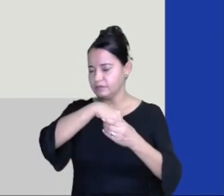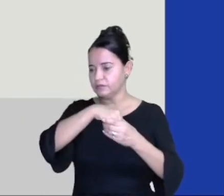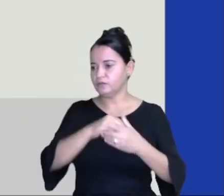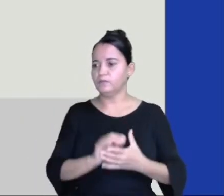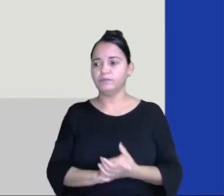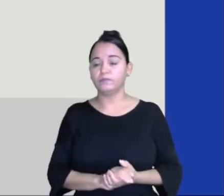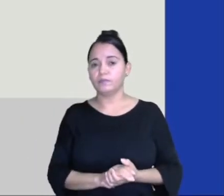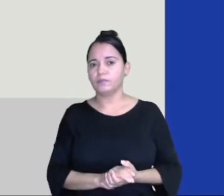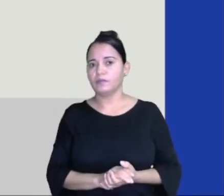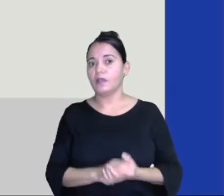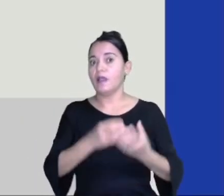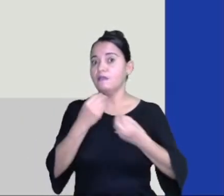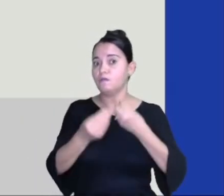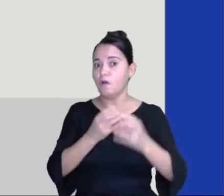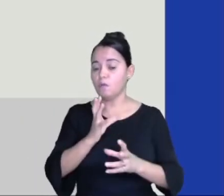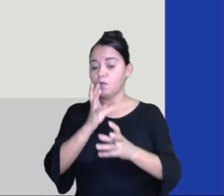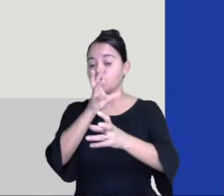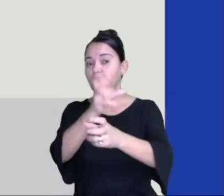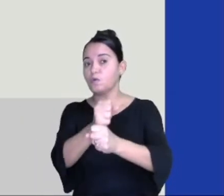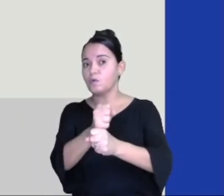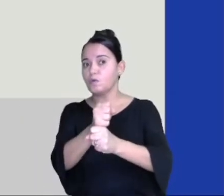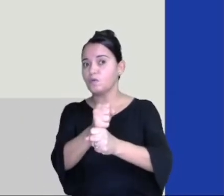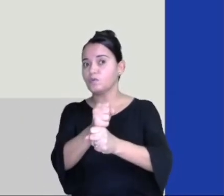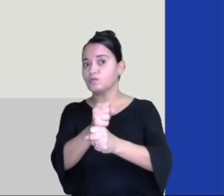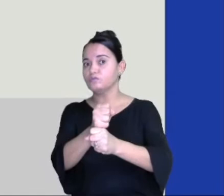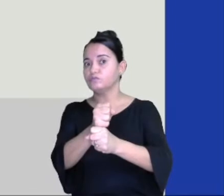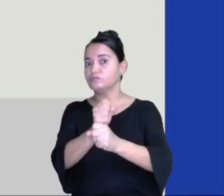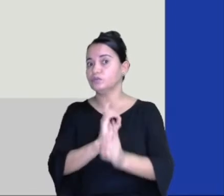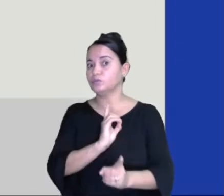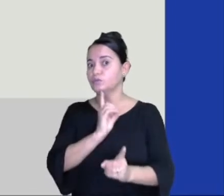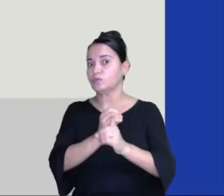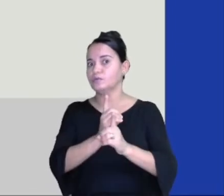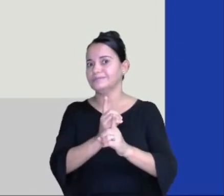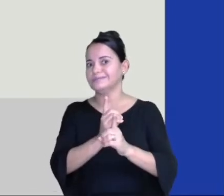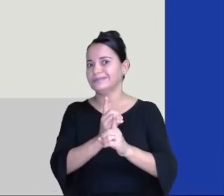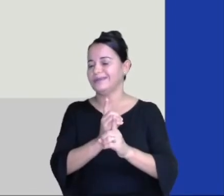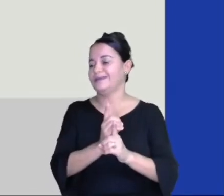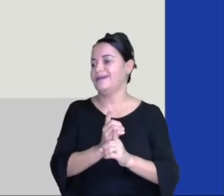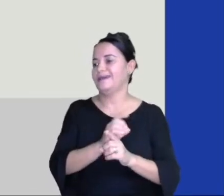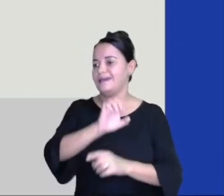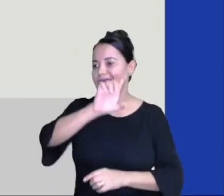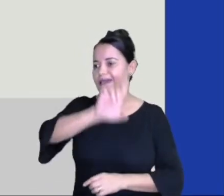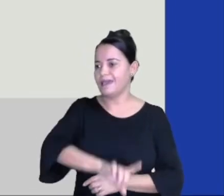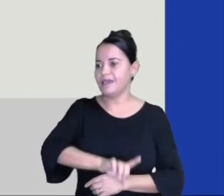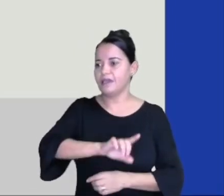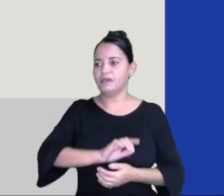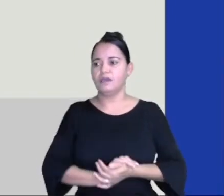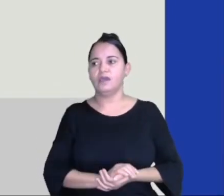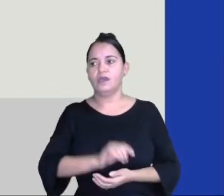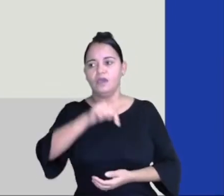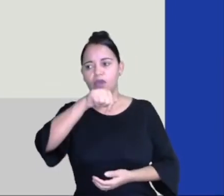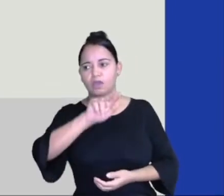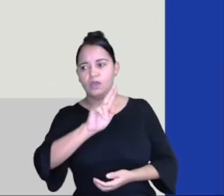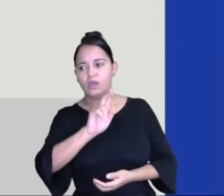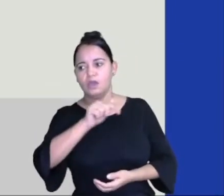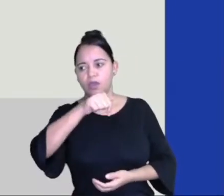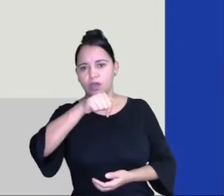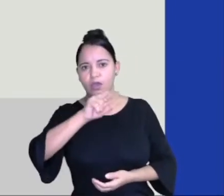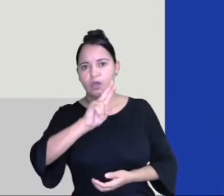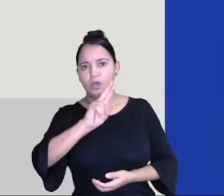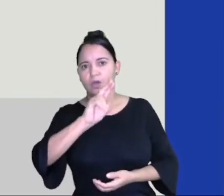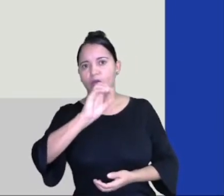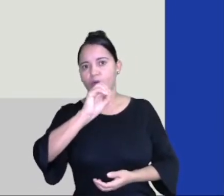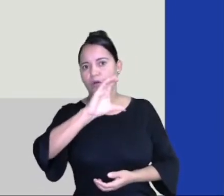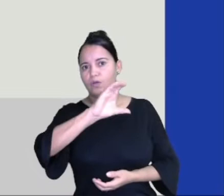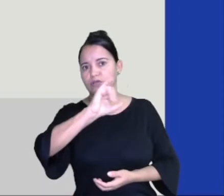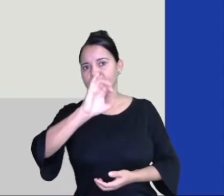vou encontrar um resultado, que é o meu quociente, e se essa divisão não for exata, eu posso